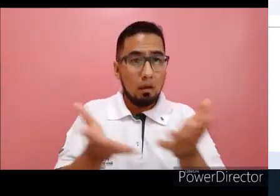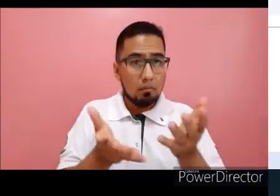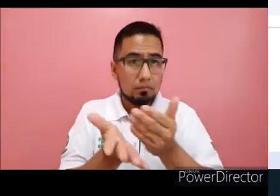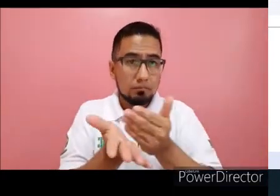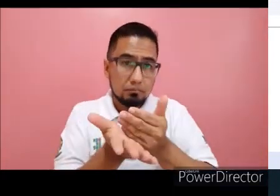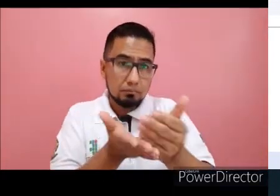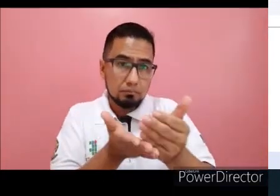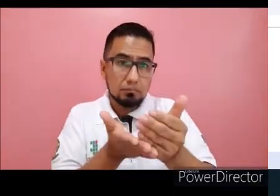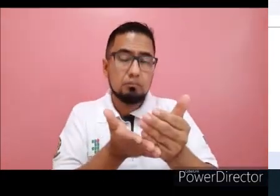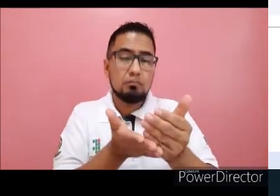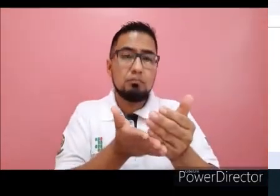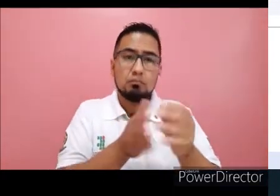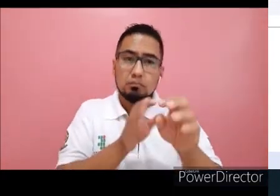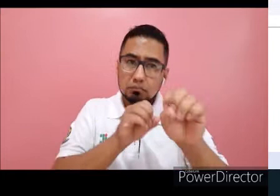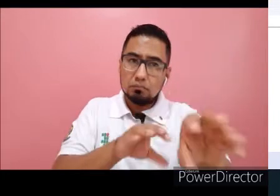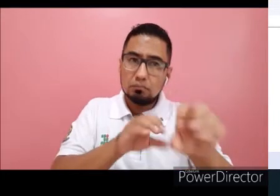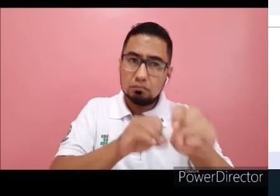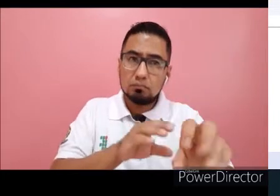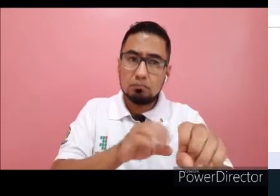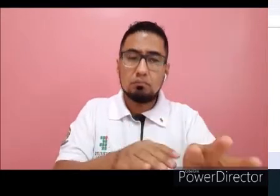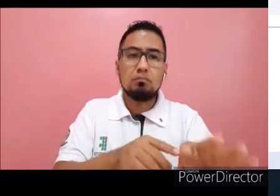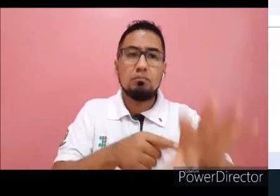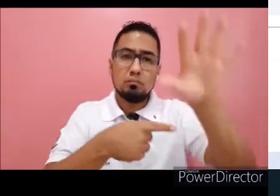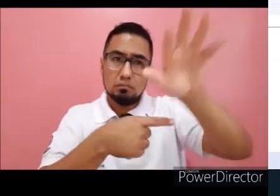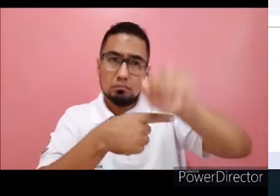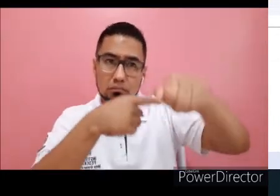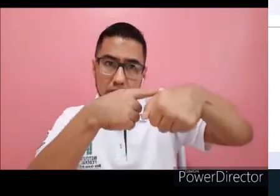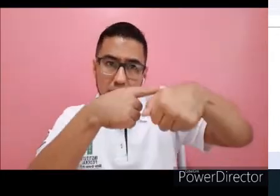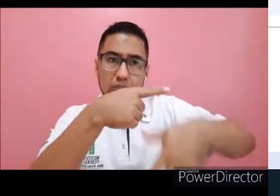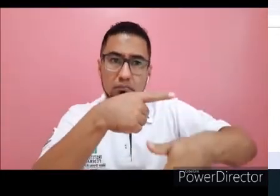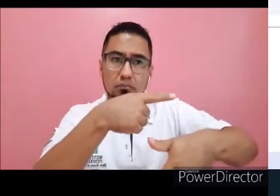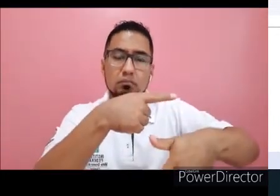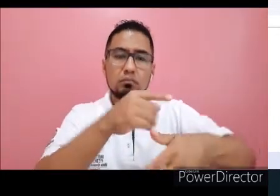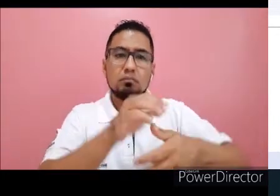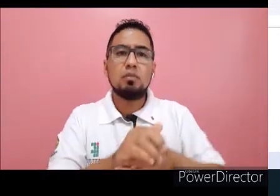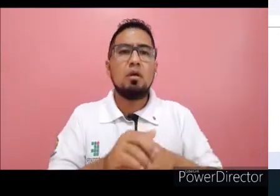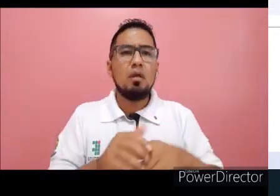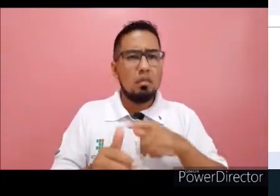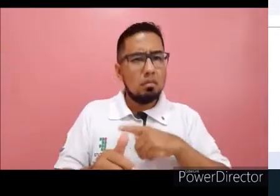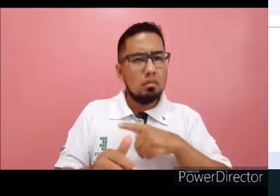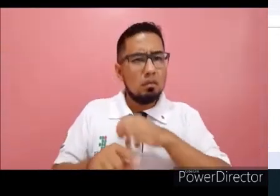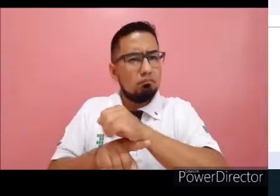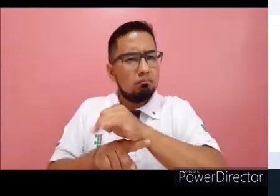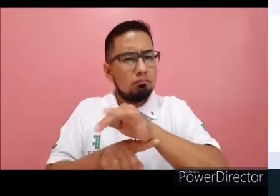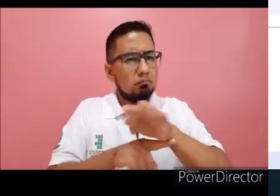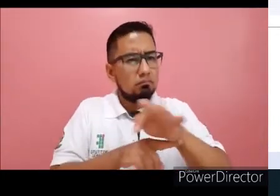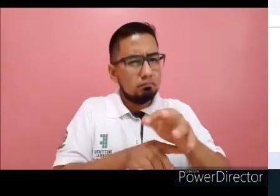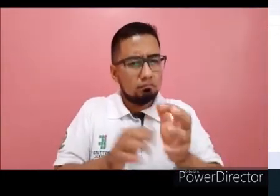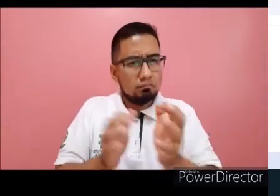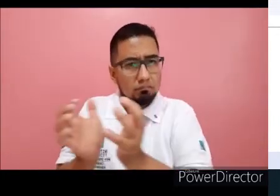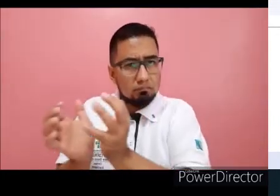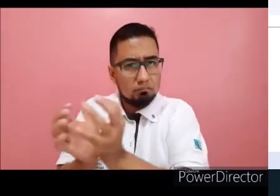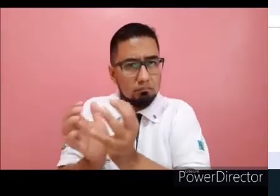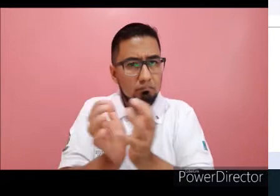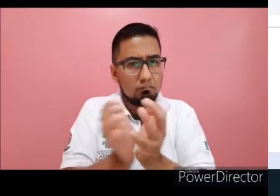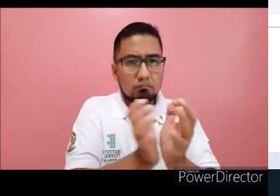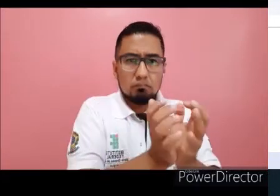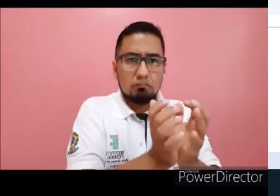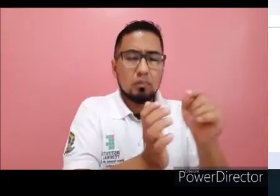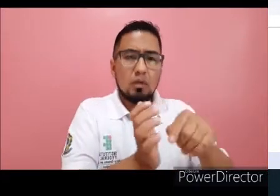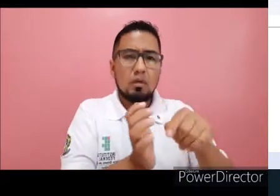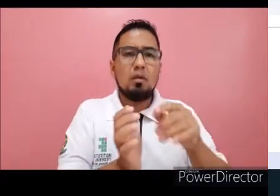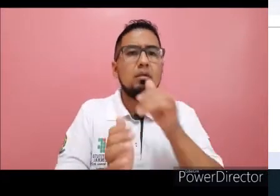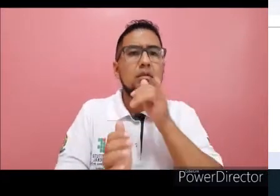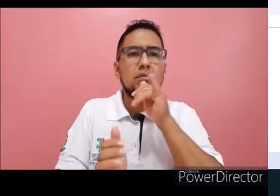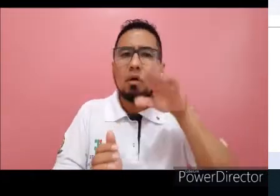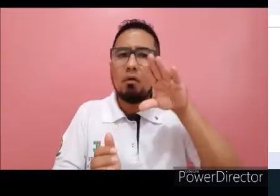Tudo bem, a gente está começando a trabalhar agora com herança, e vocês perceberam que o número de classes que a gente trabalha está aumentando, não